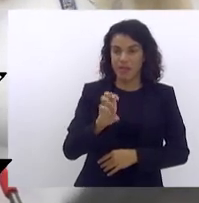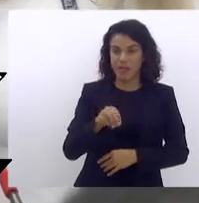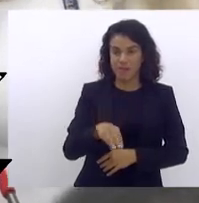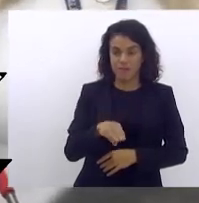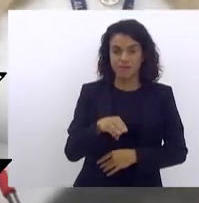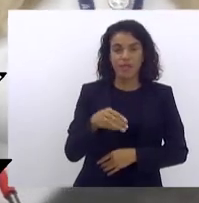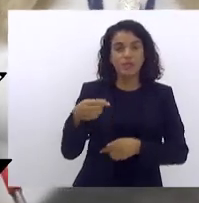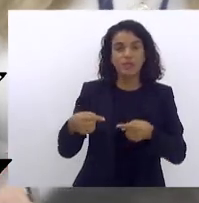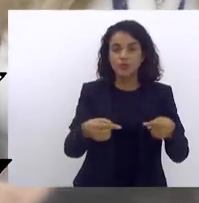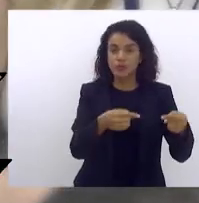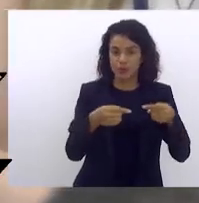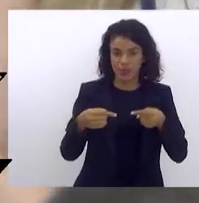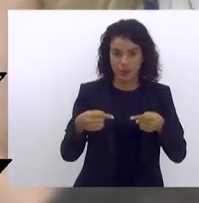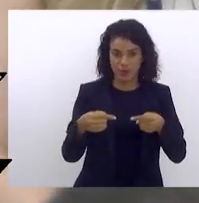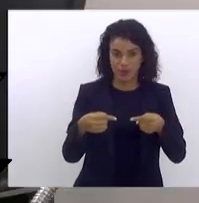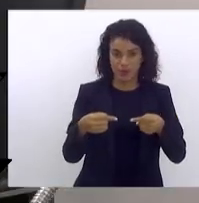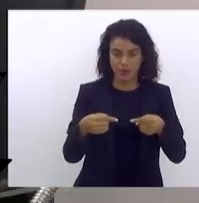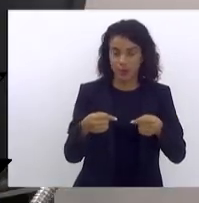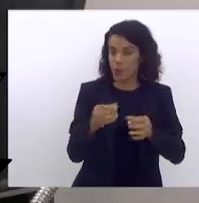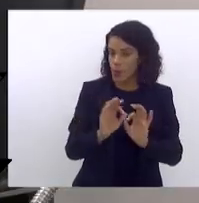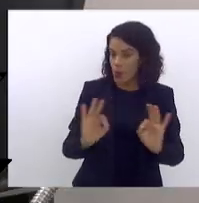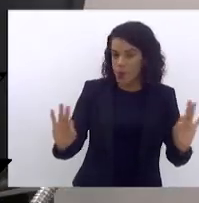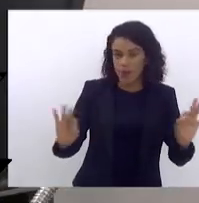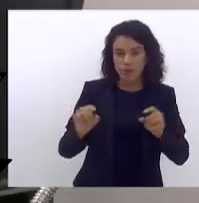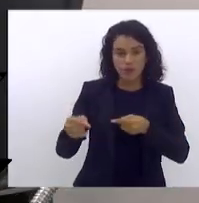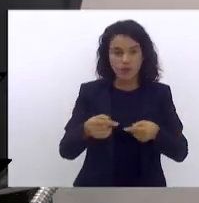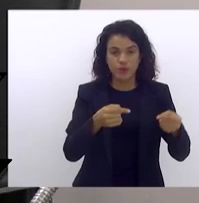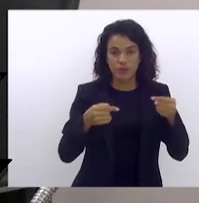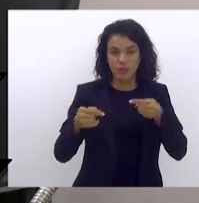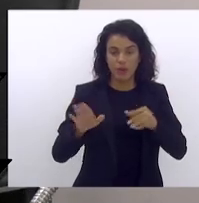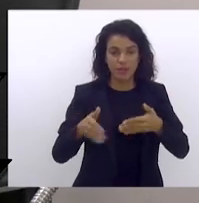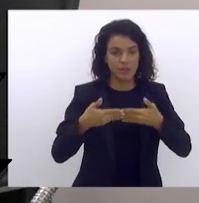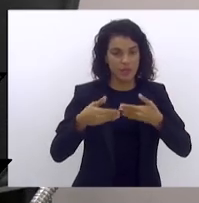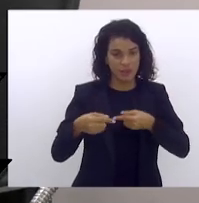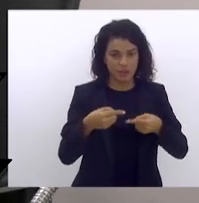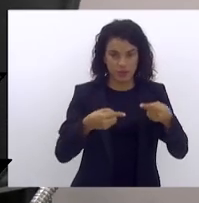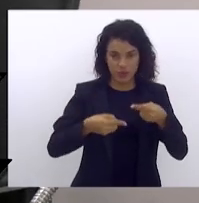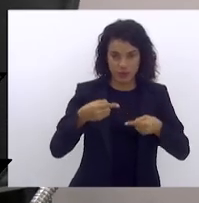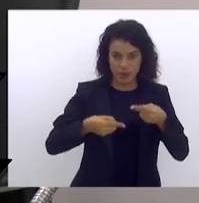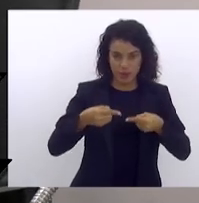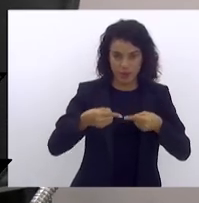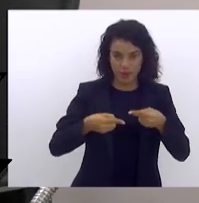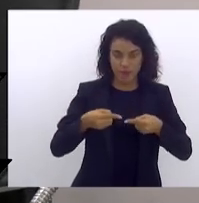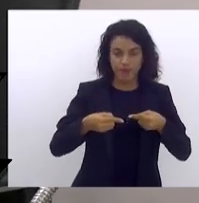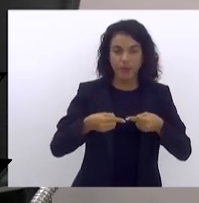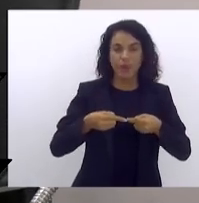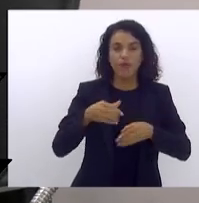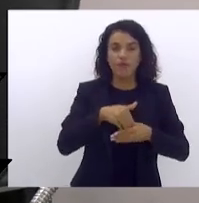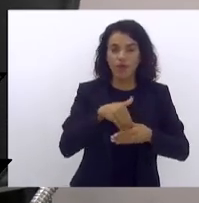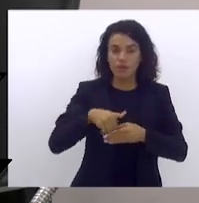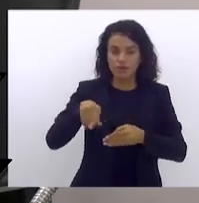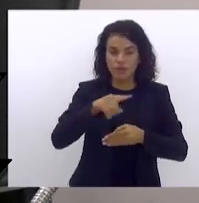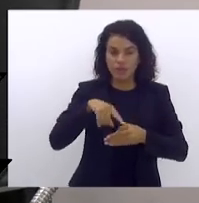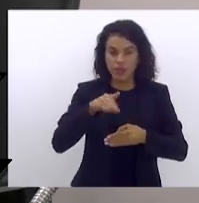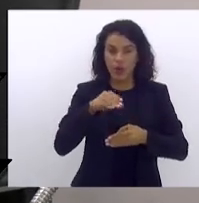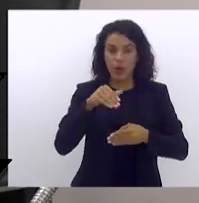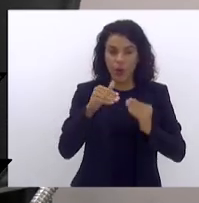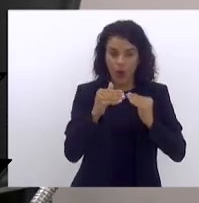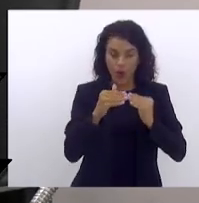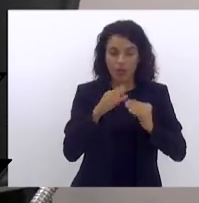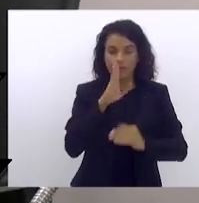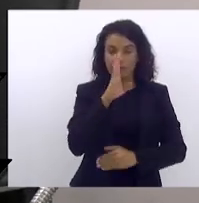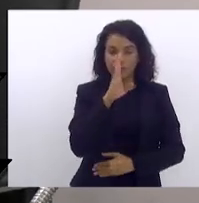presidente. Em discussão. Não havendo quem queira discutir, encerrada a discussão. Em votação, senhores que